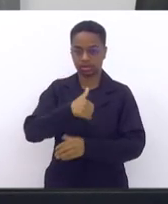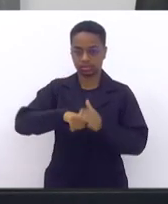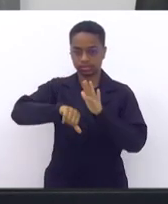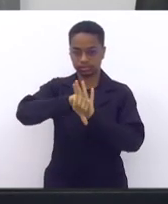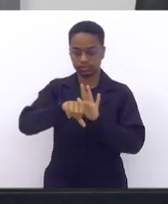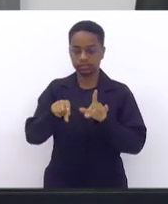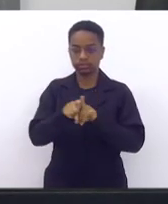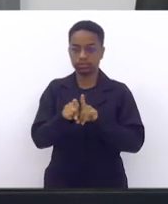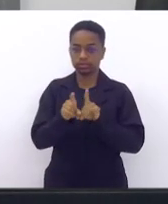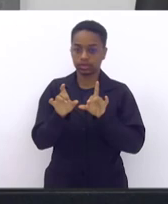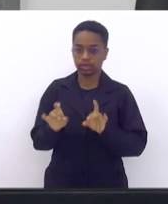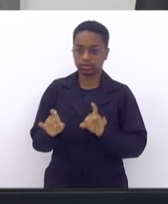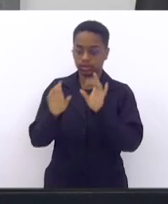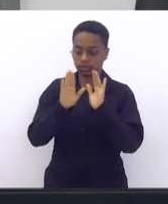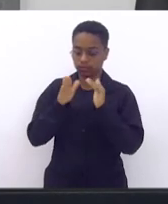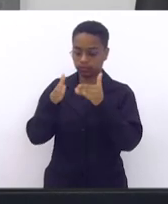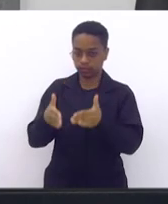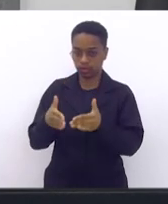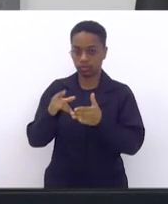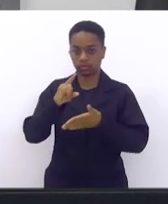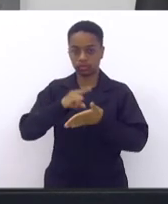em especialização em